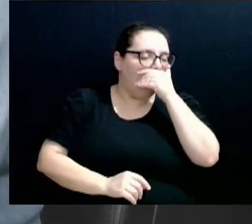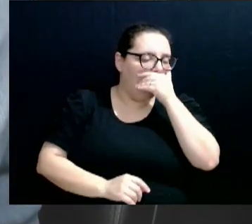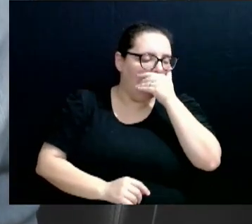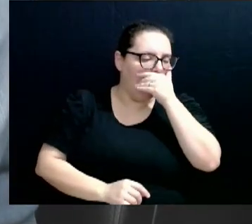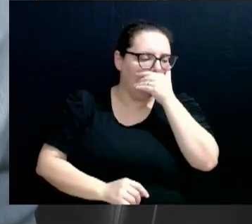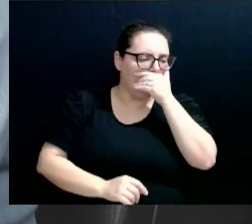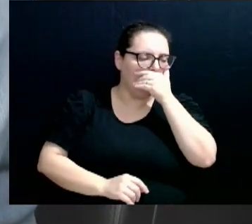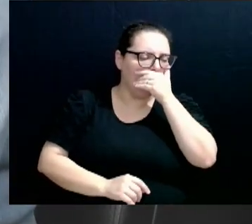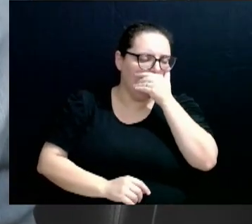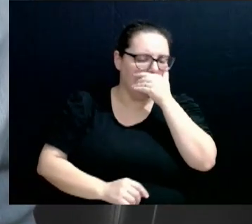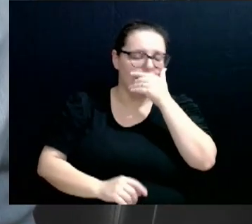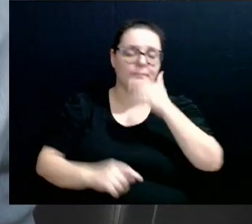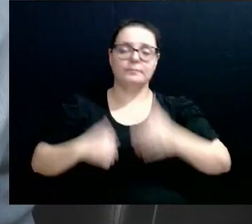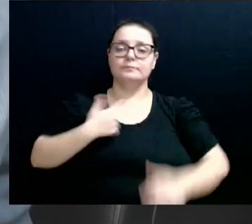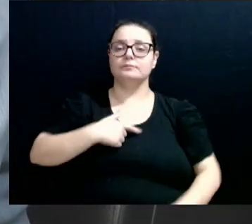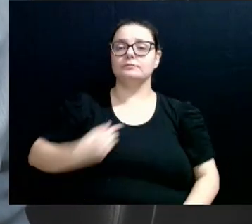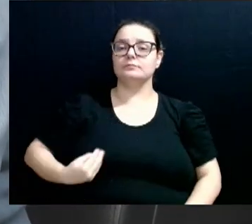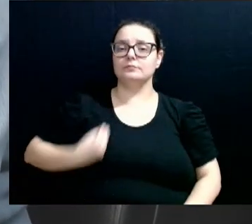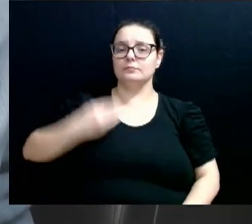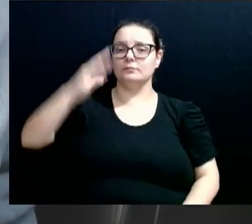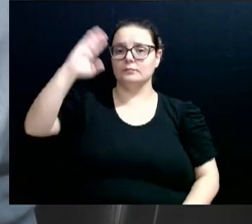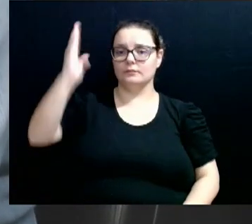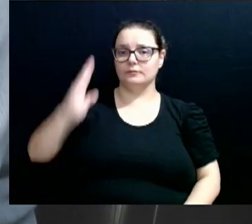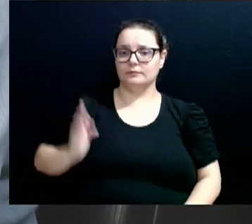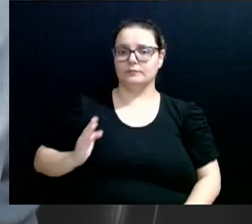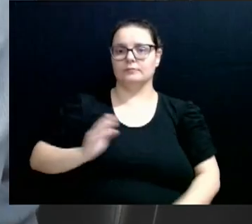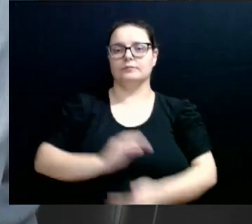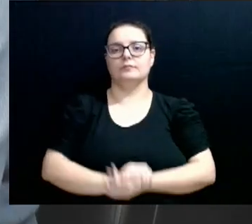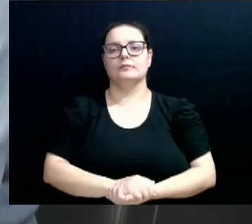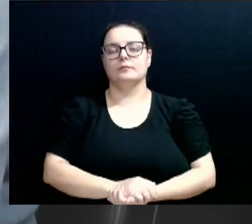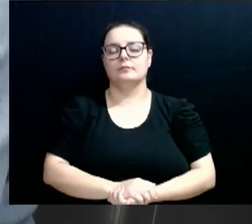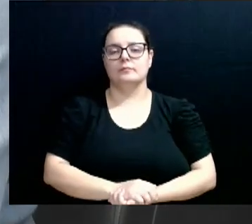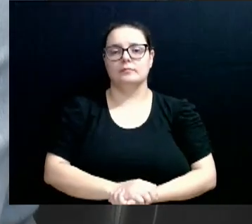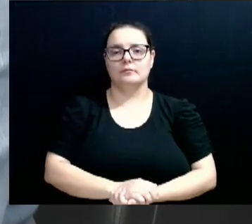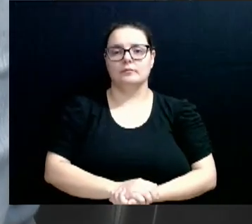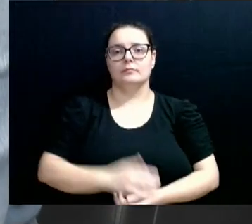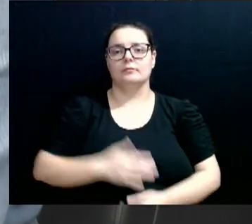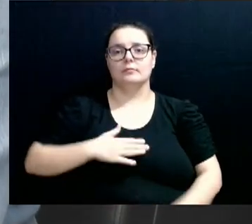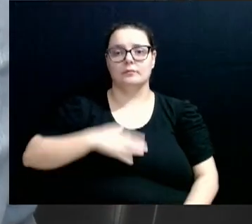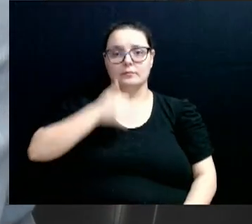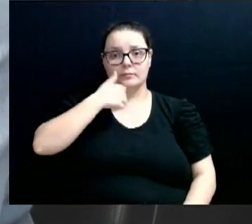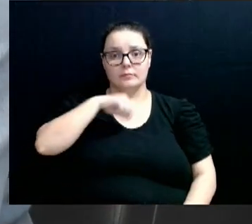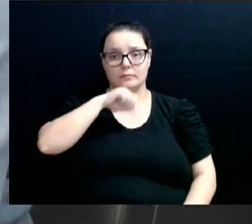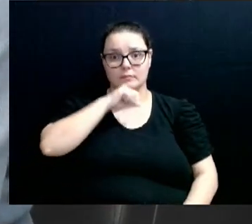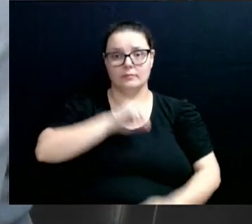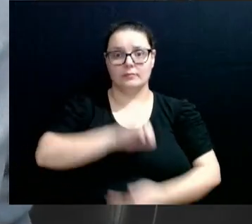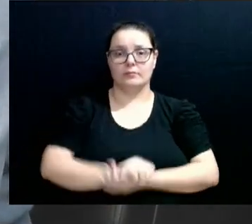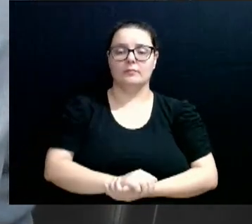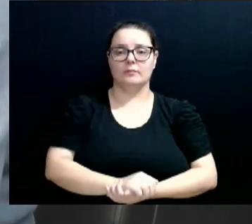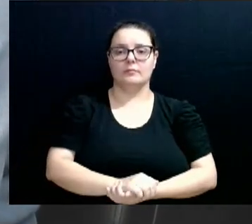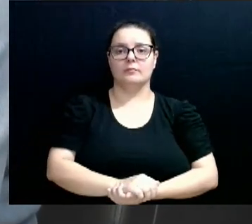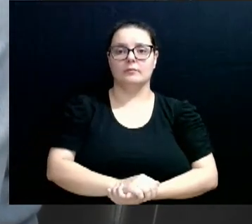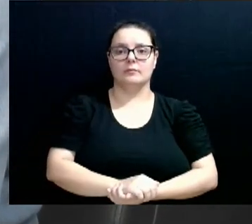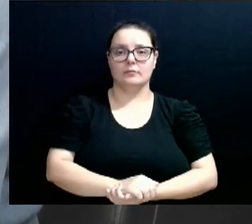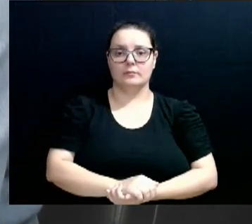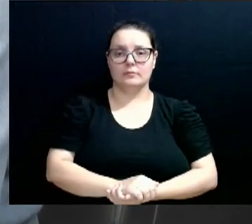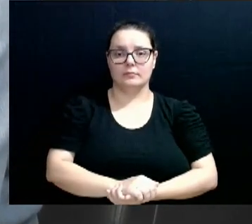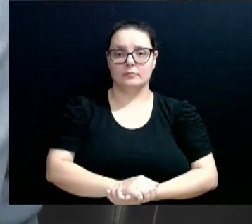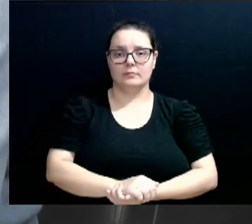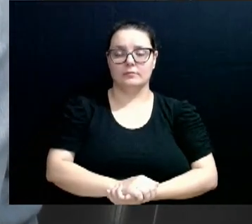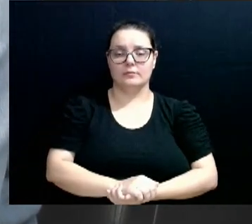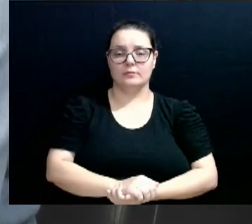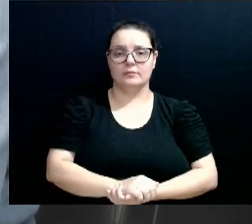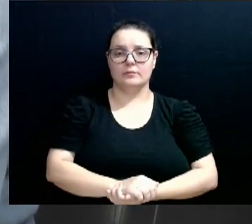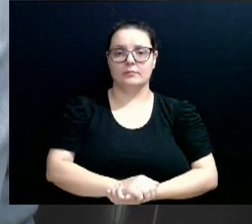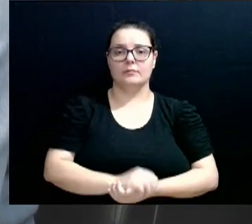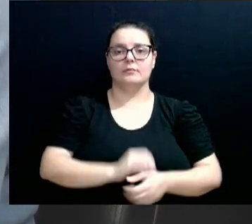mãe, sobrenome Silvério, né? Minha mãe, ela descendia, melhor dizendo, de escravos